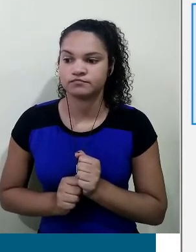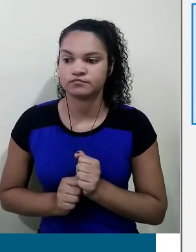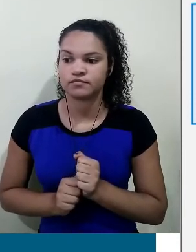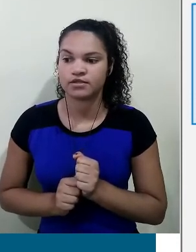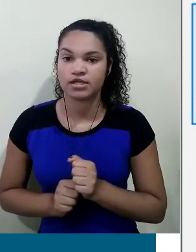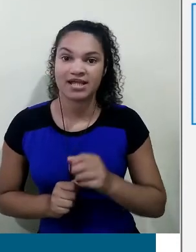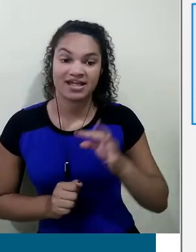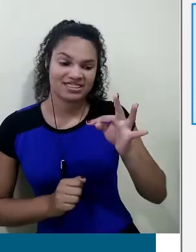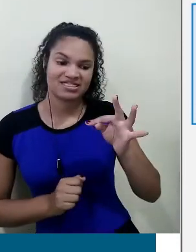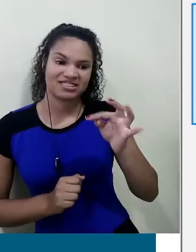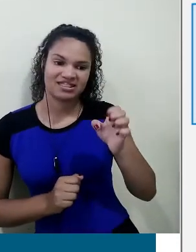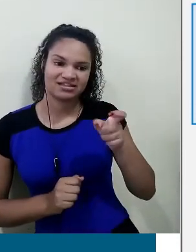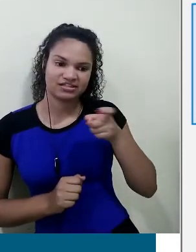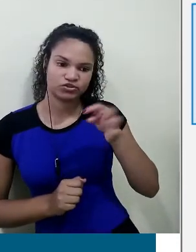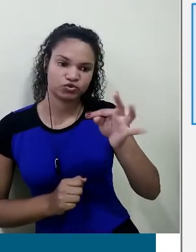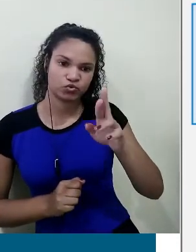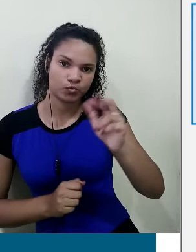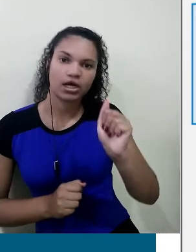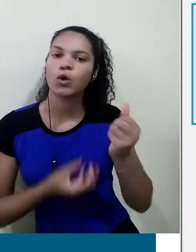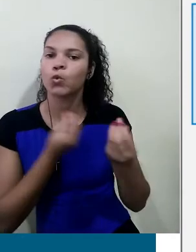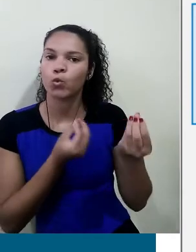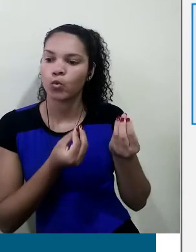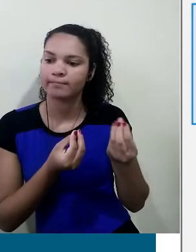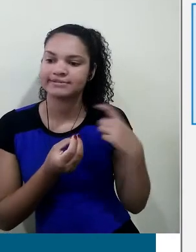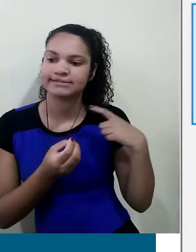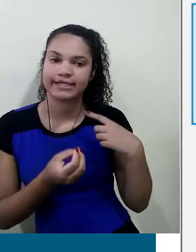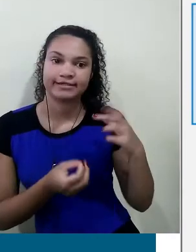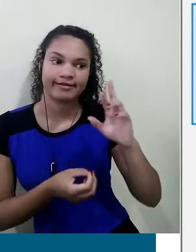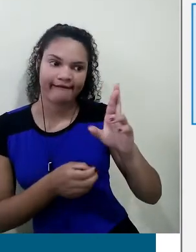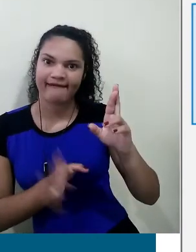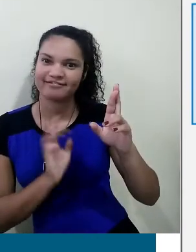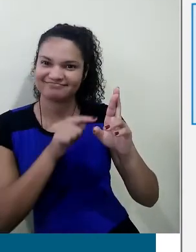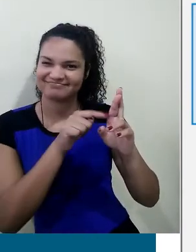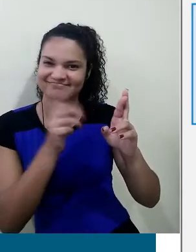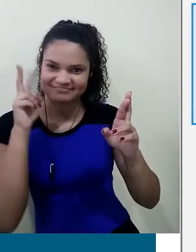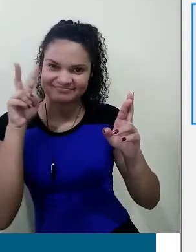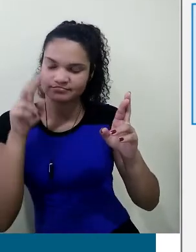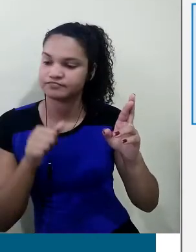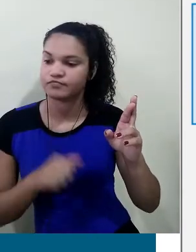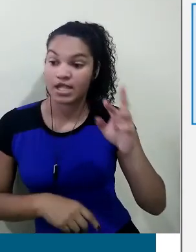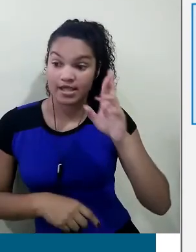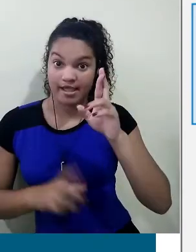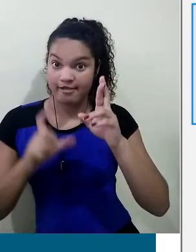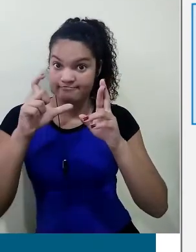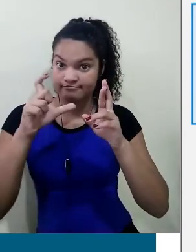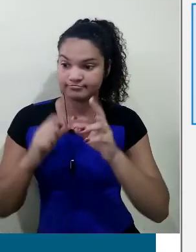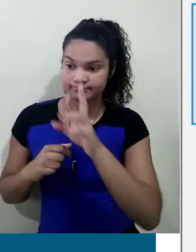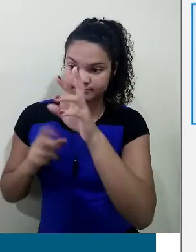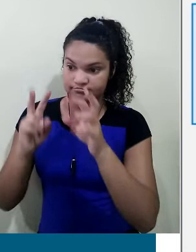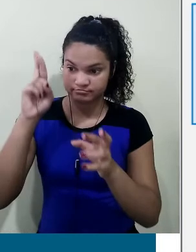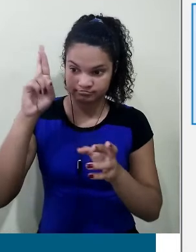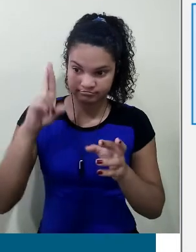recessivo. Para a textura da semente, nós temos como casos possíveis a combinação